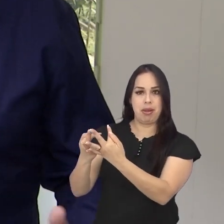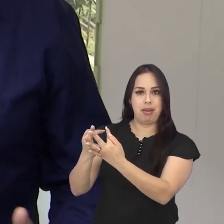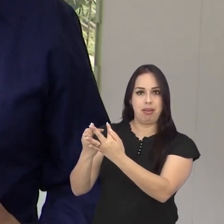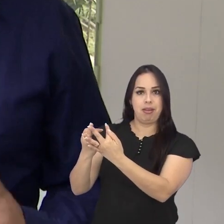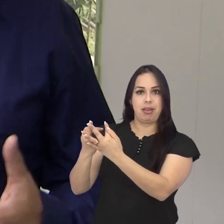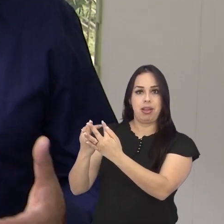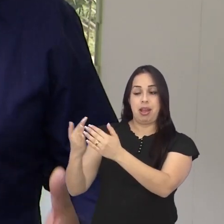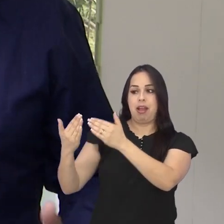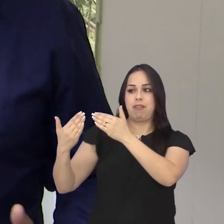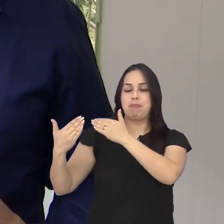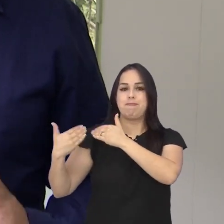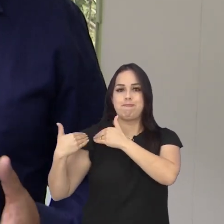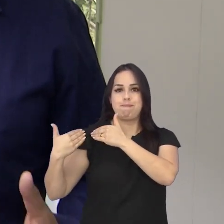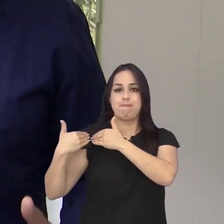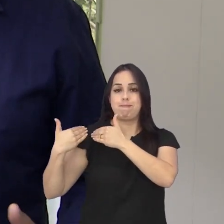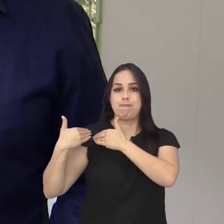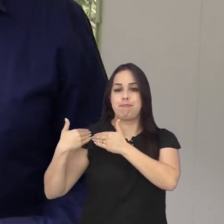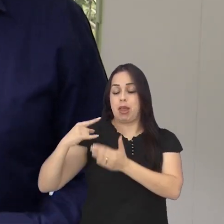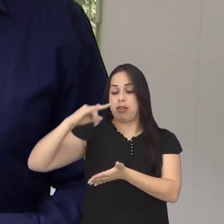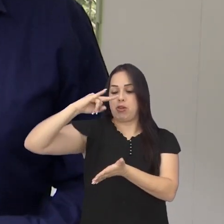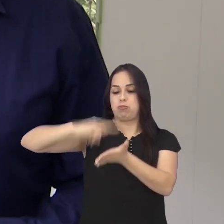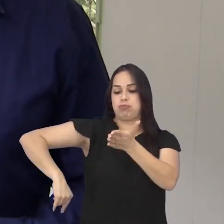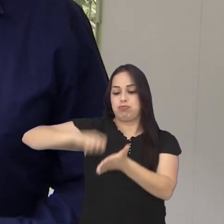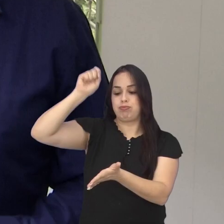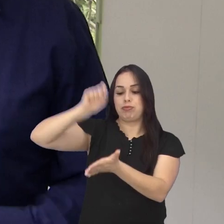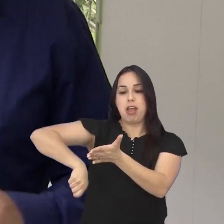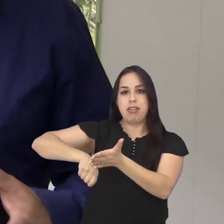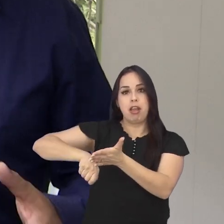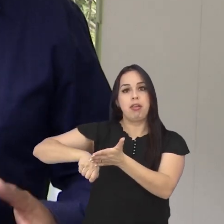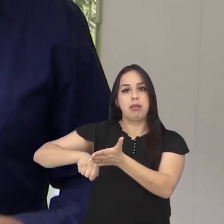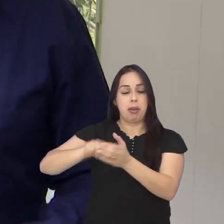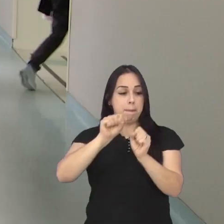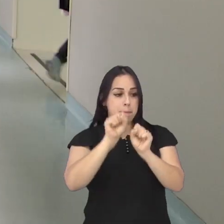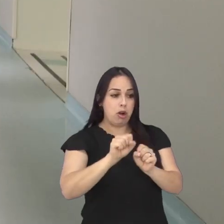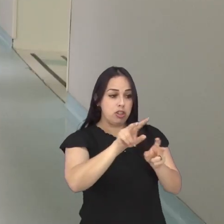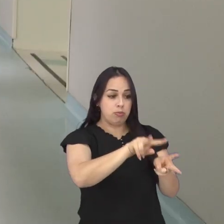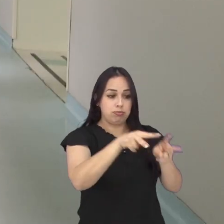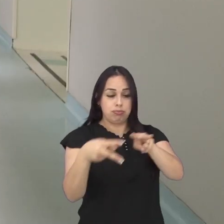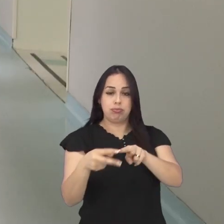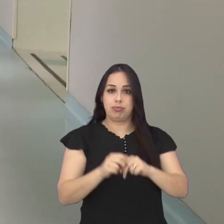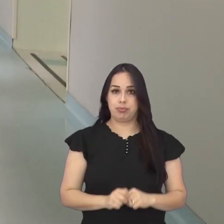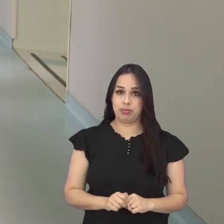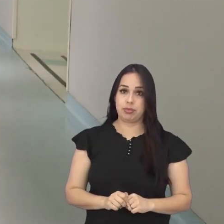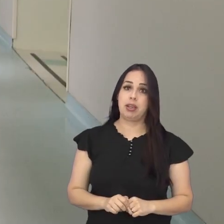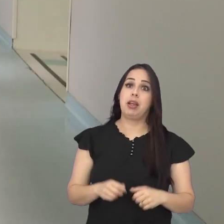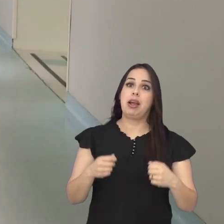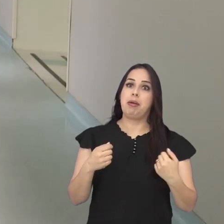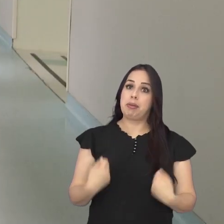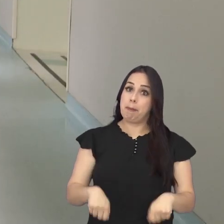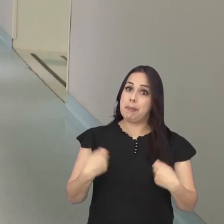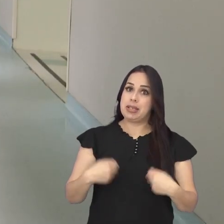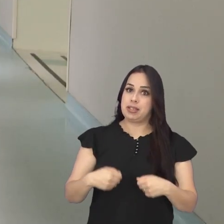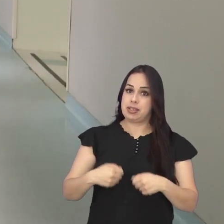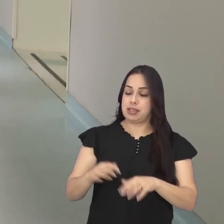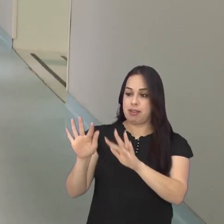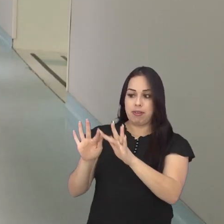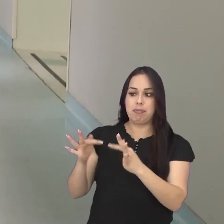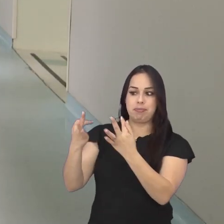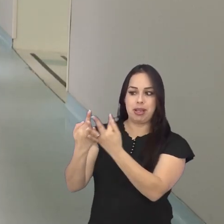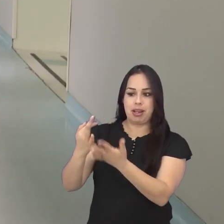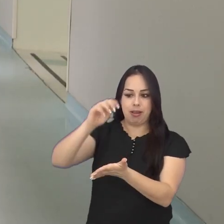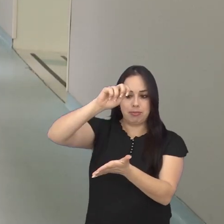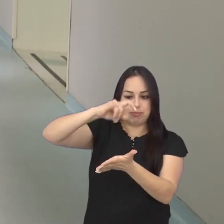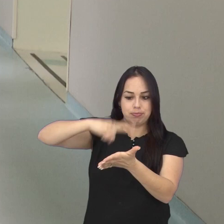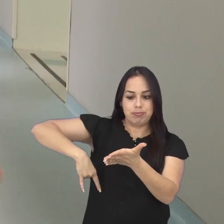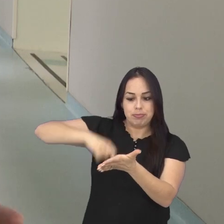já que a família é responsável por autorizar a doação de órgãos como é uma coisa que depende da autorização